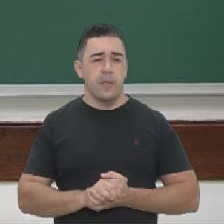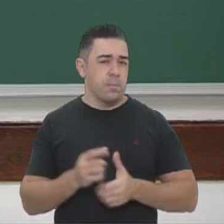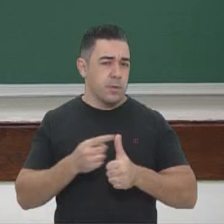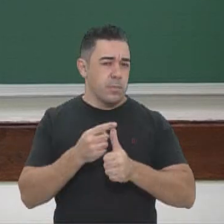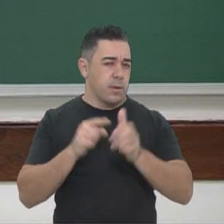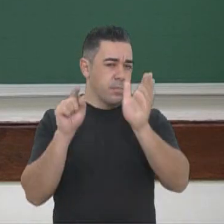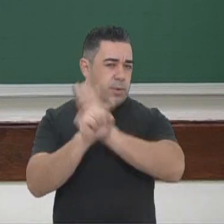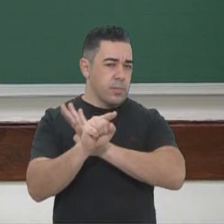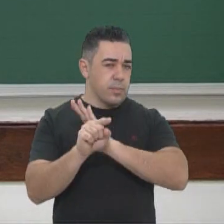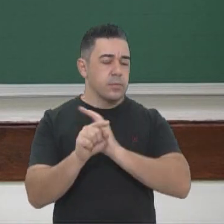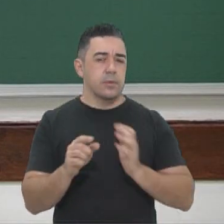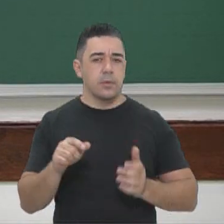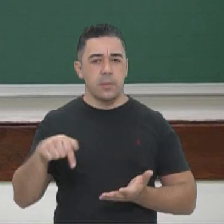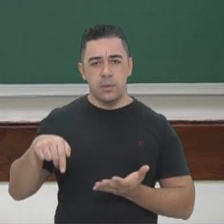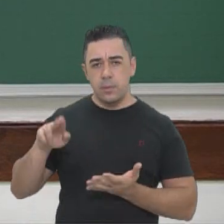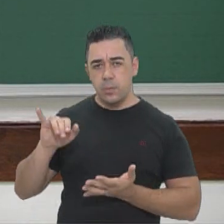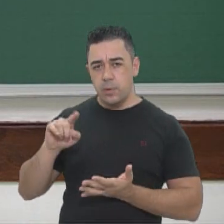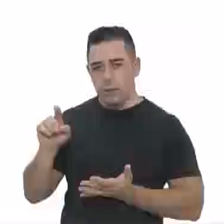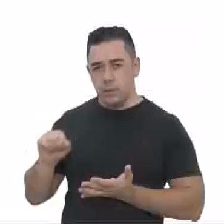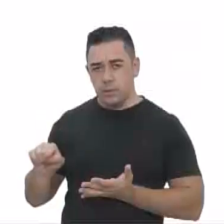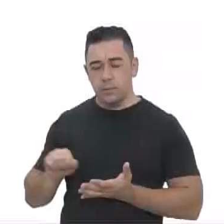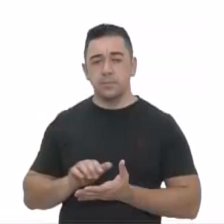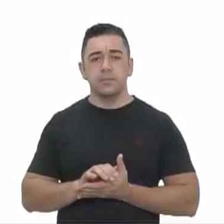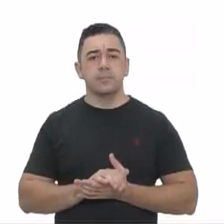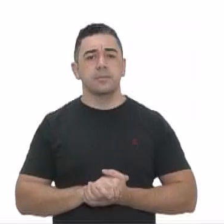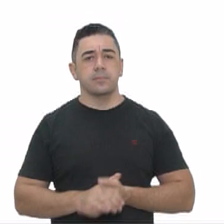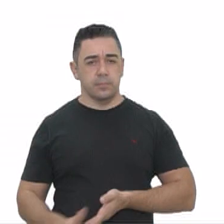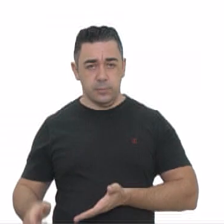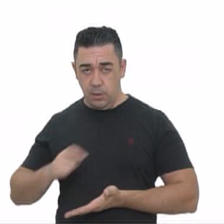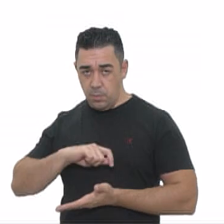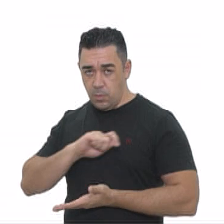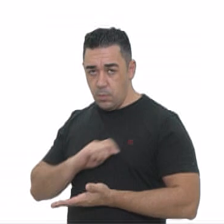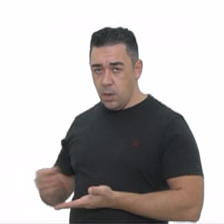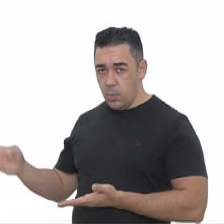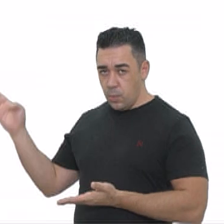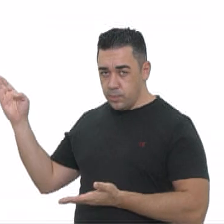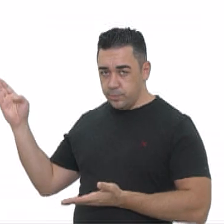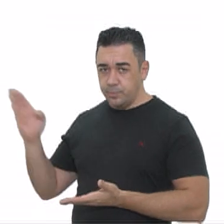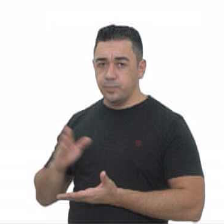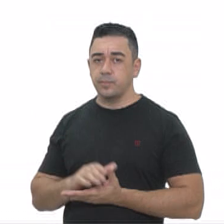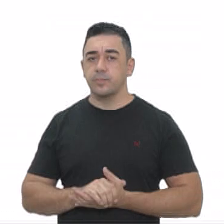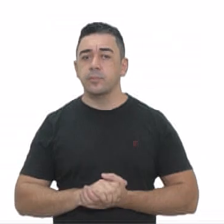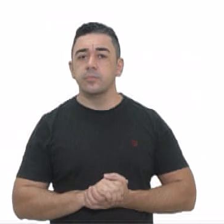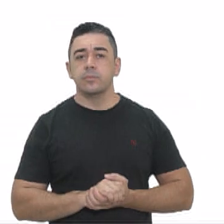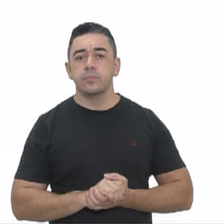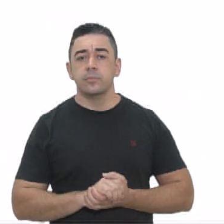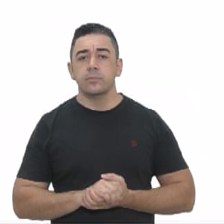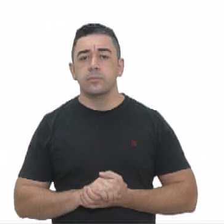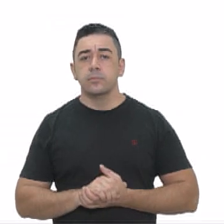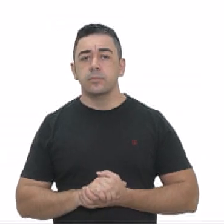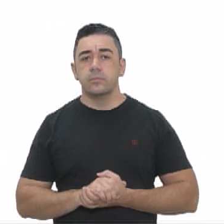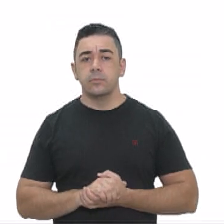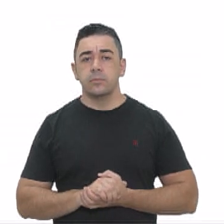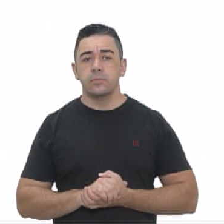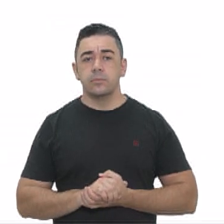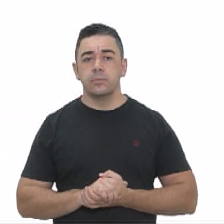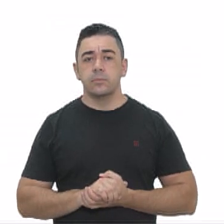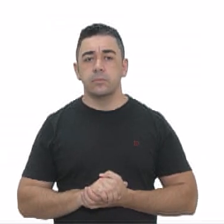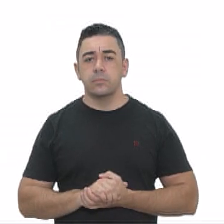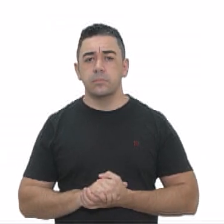Primeiro quiz. Uma das características fundamentais de uma guia de turismo